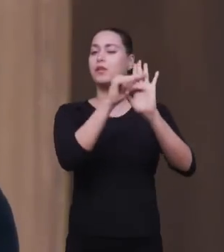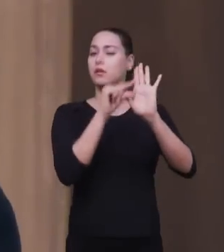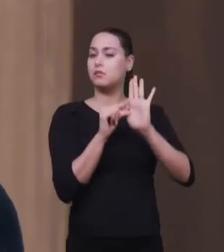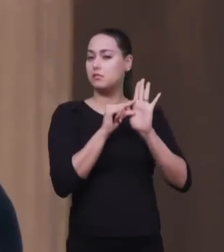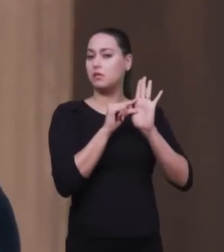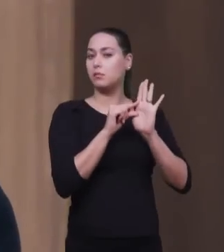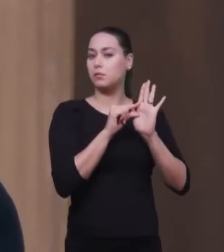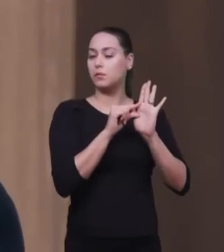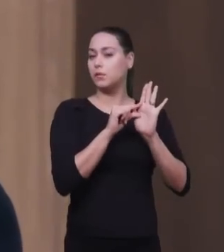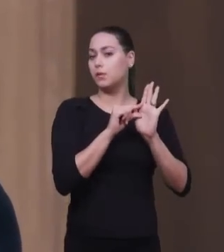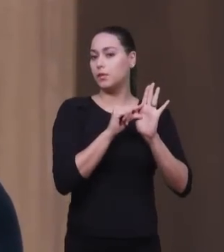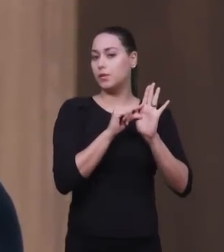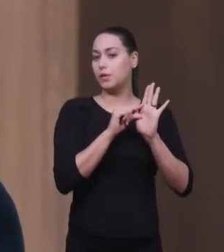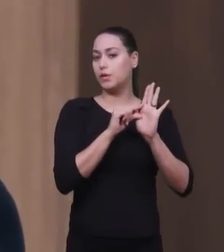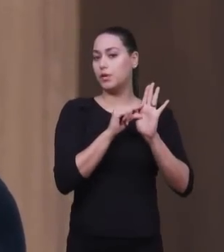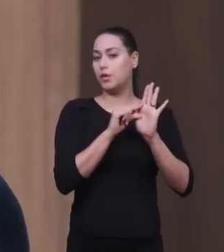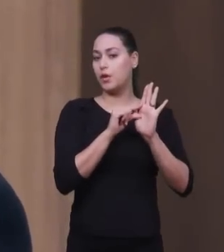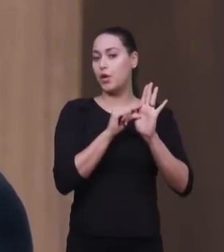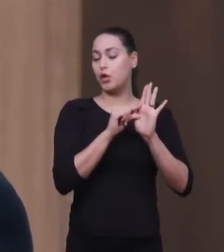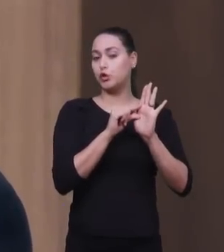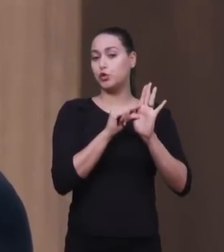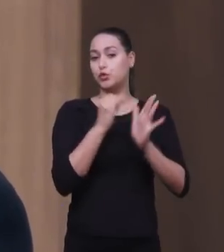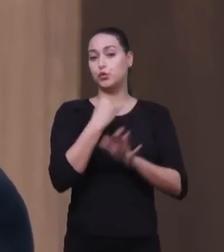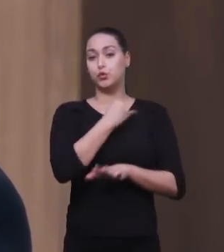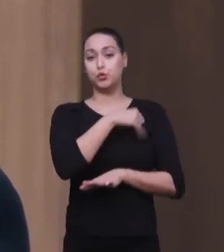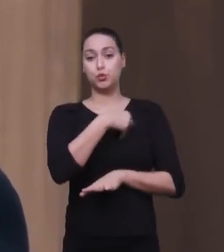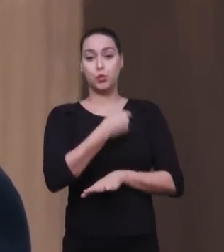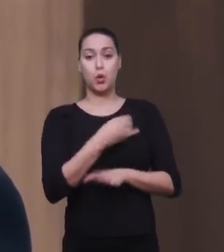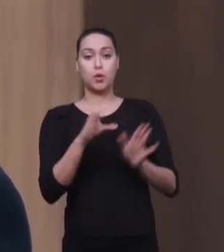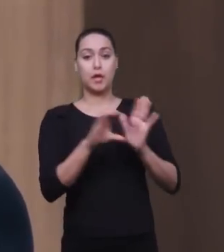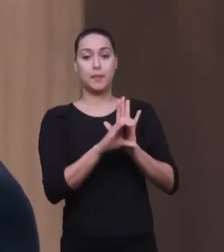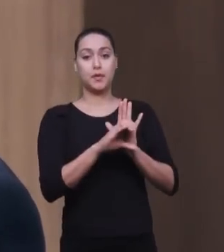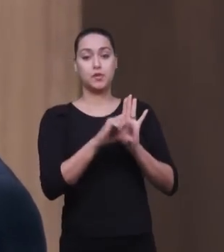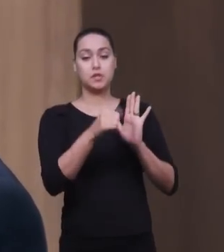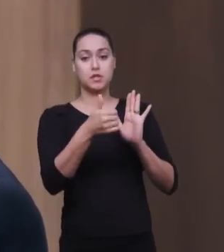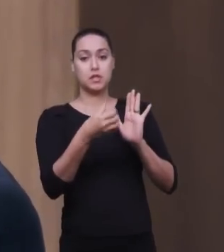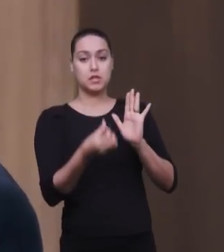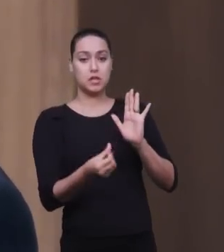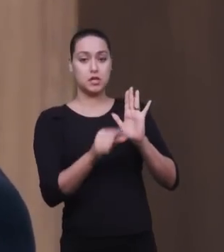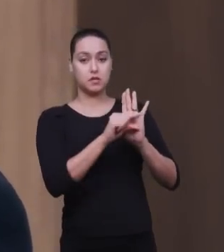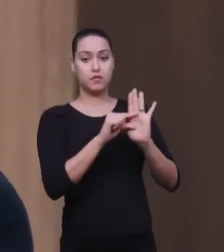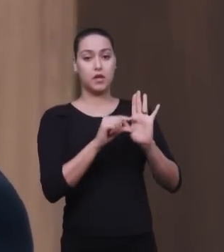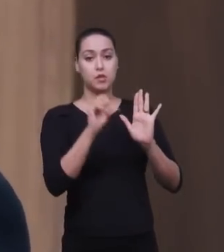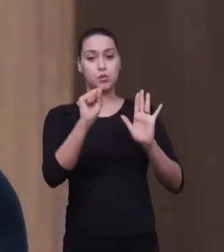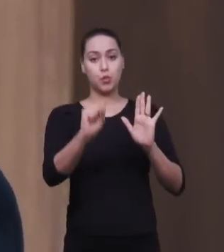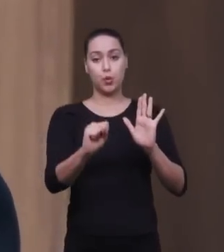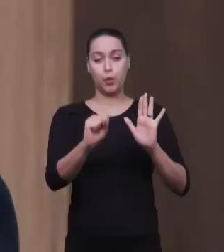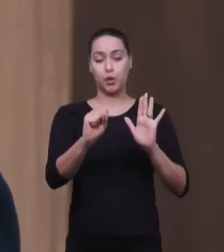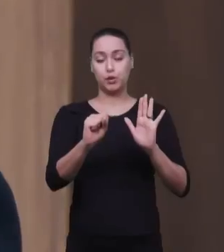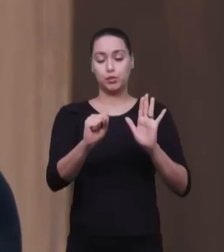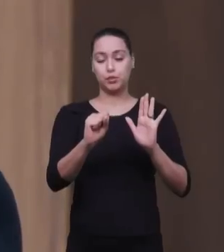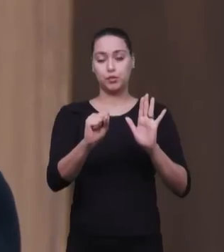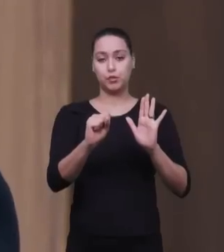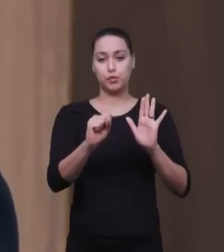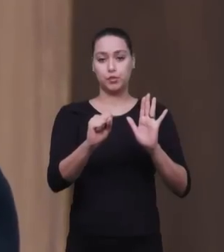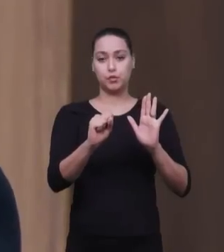né, que fala no Evangelho de João, capítulo 16, verso 8, que